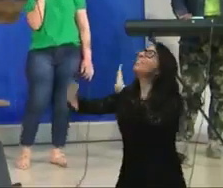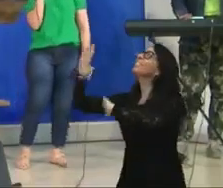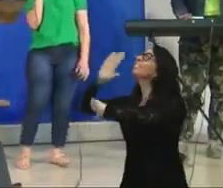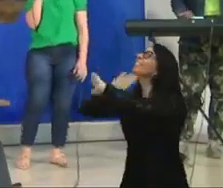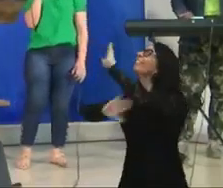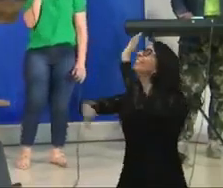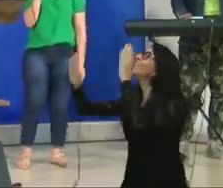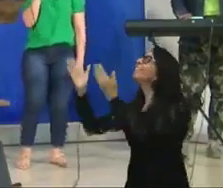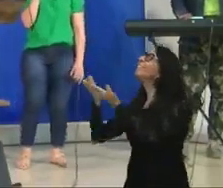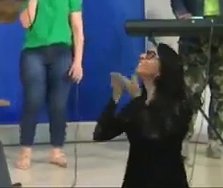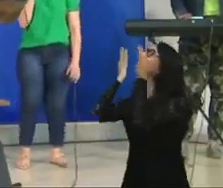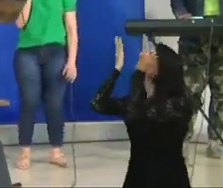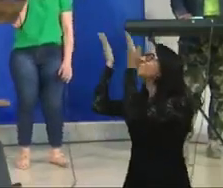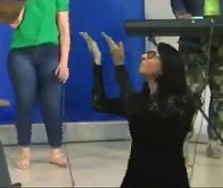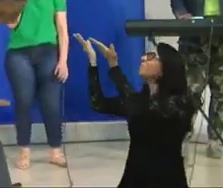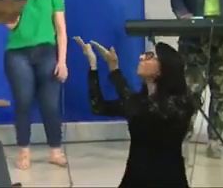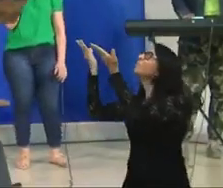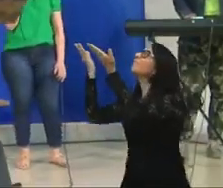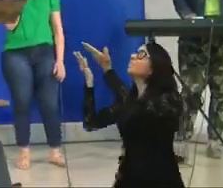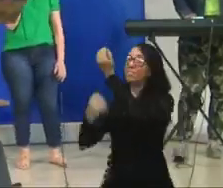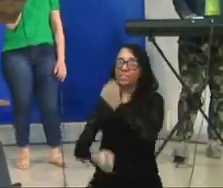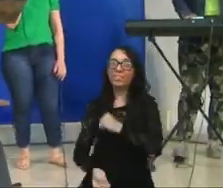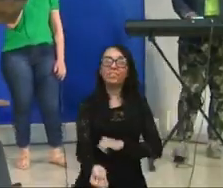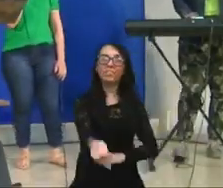da adoração.